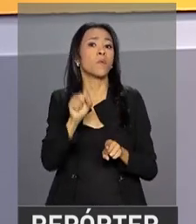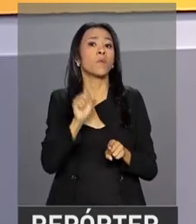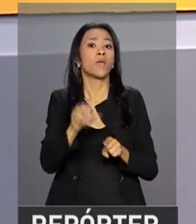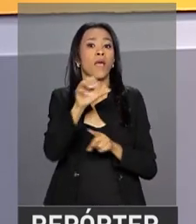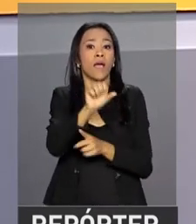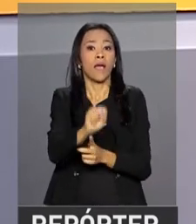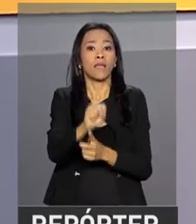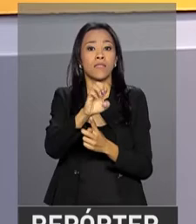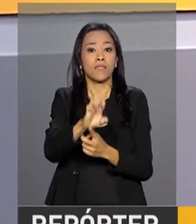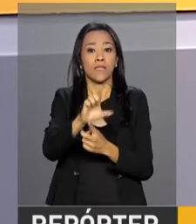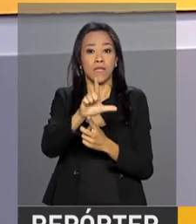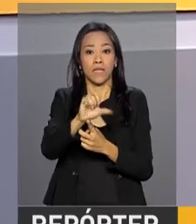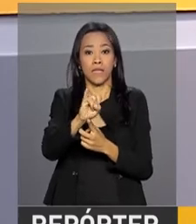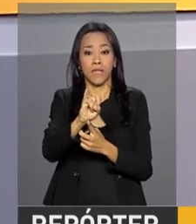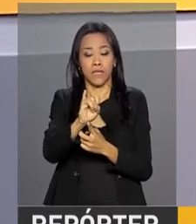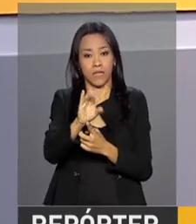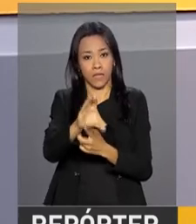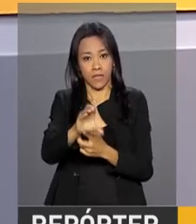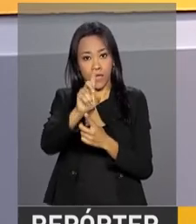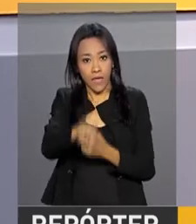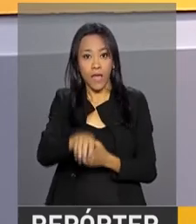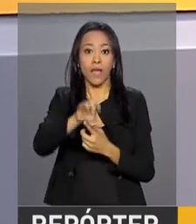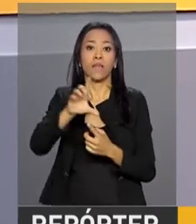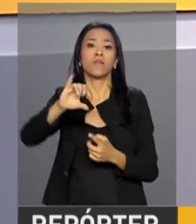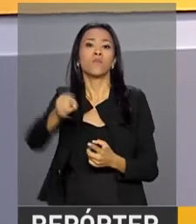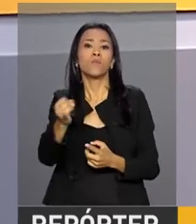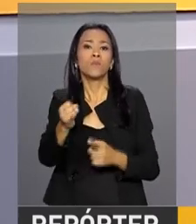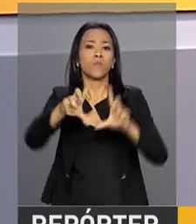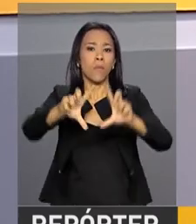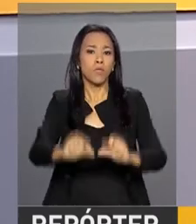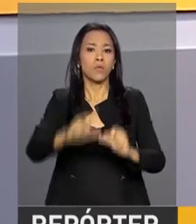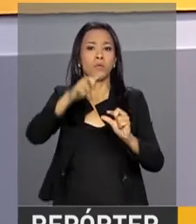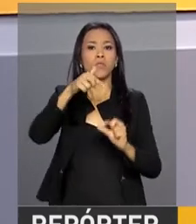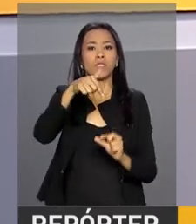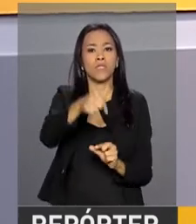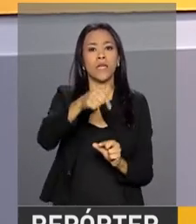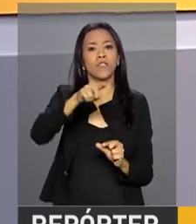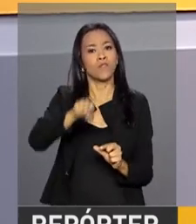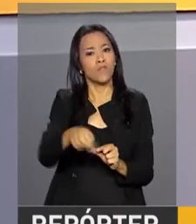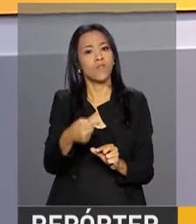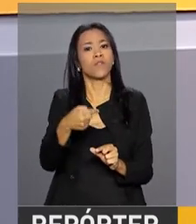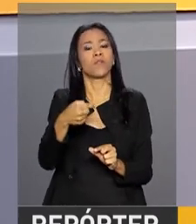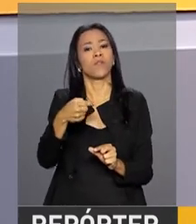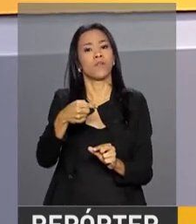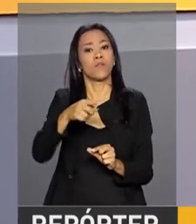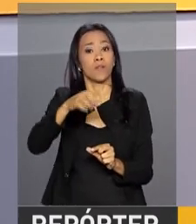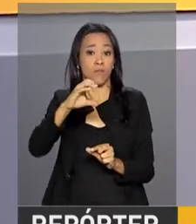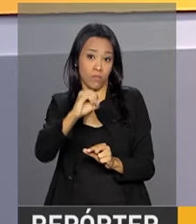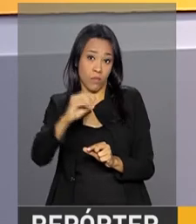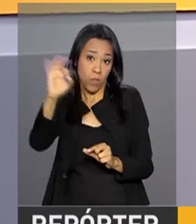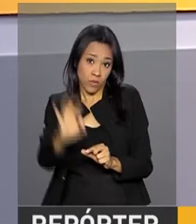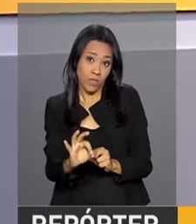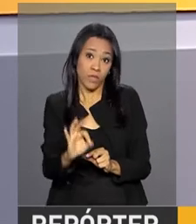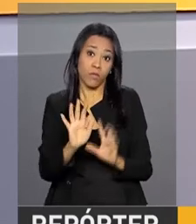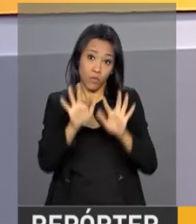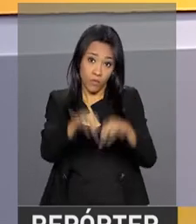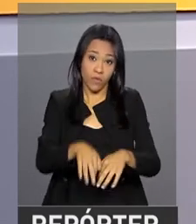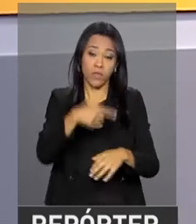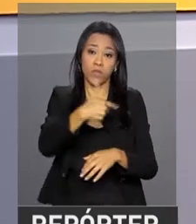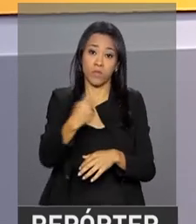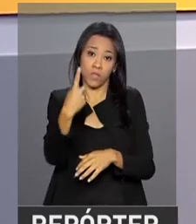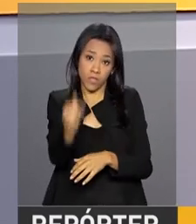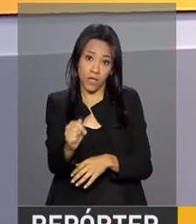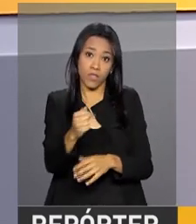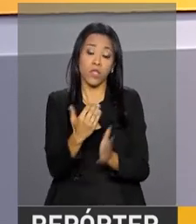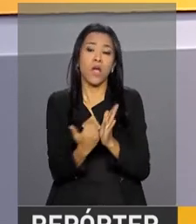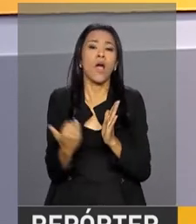juros da economia, a Selic, de 7,25% para 7% no final de 2017. A projeção